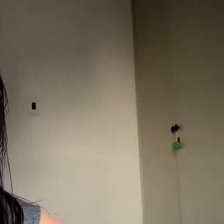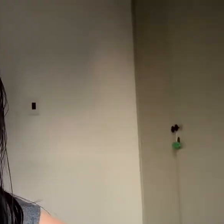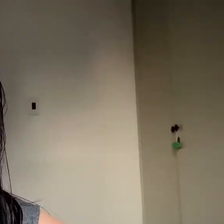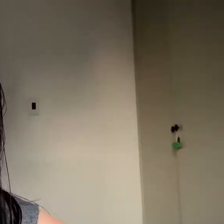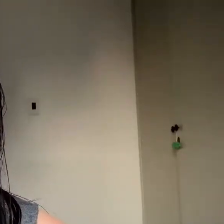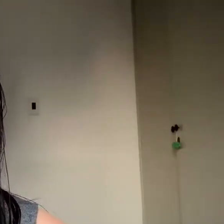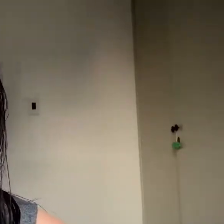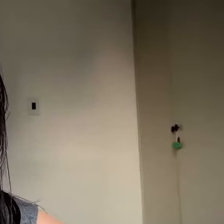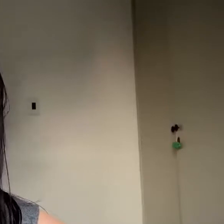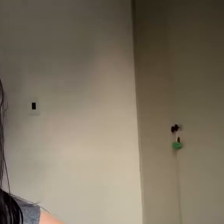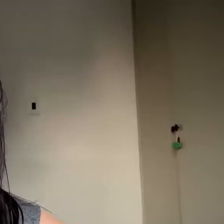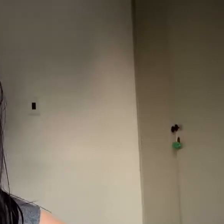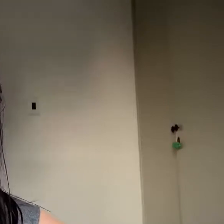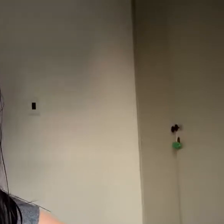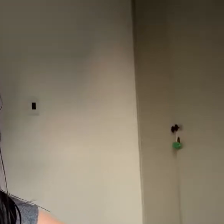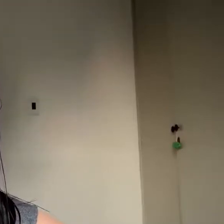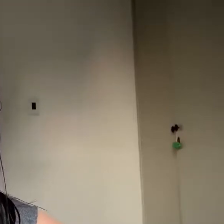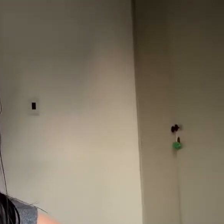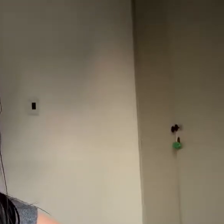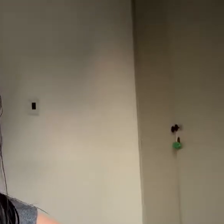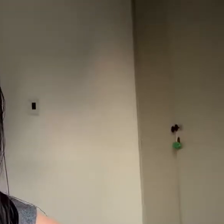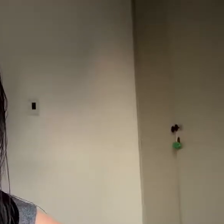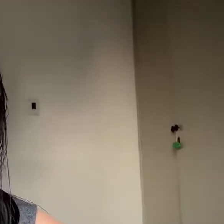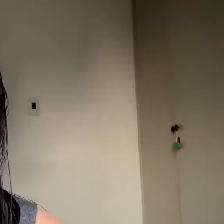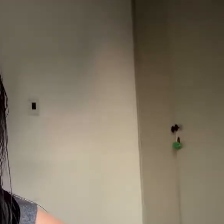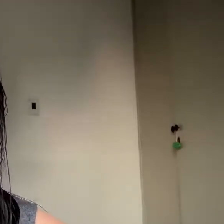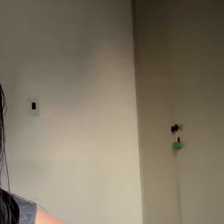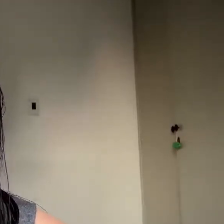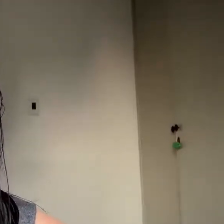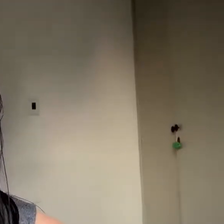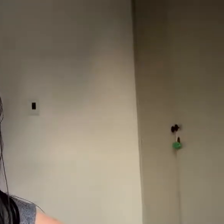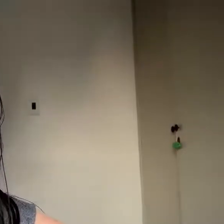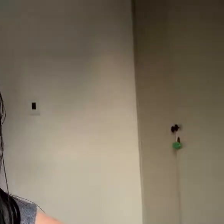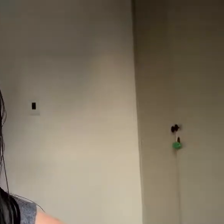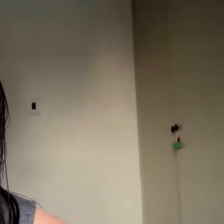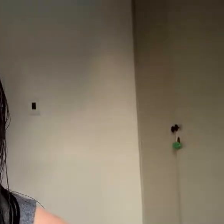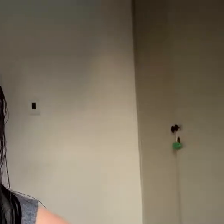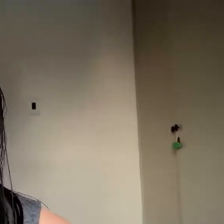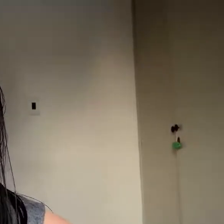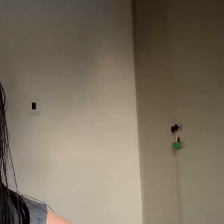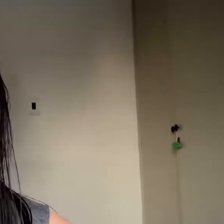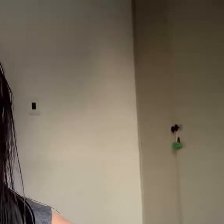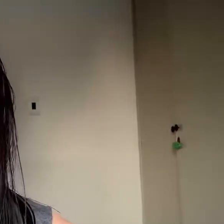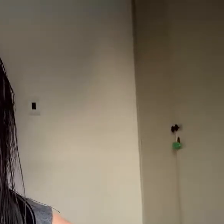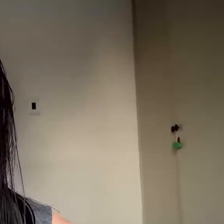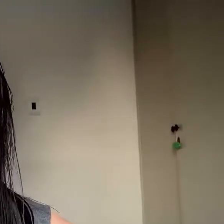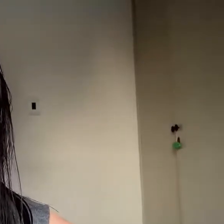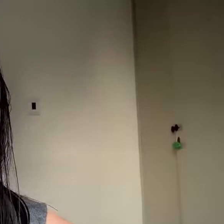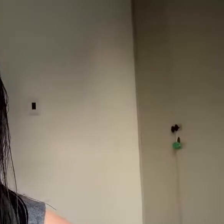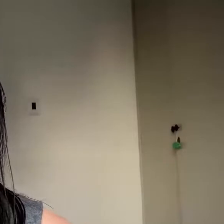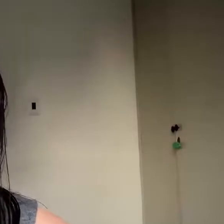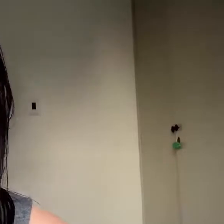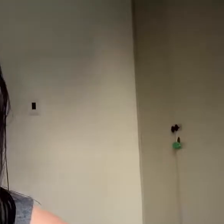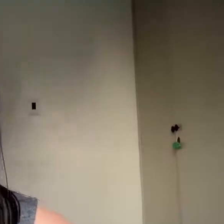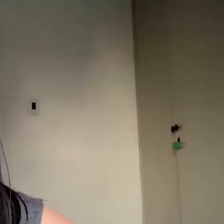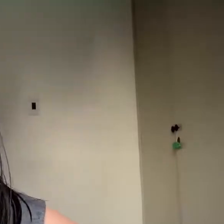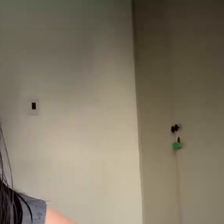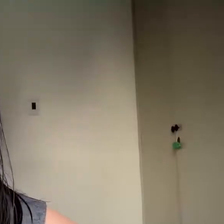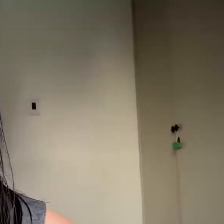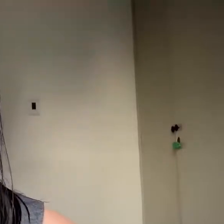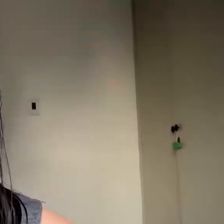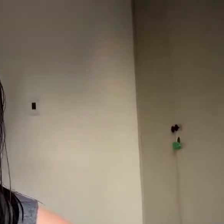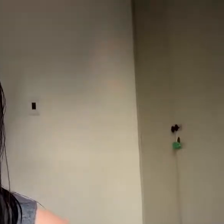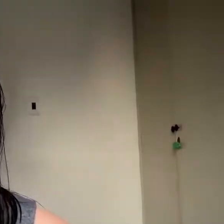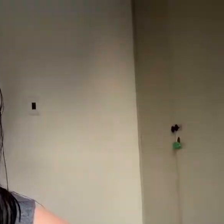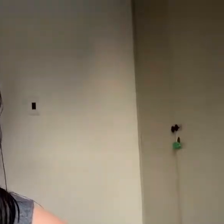os subterfúgios que me cabem, sem precisar mentir. Não sou tão feia que não possa casar. Acho o